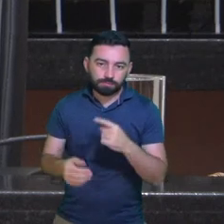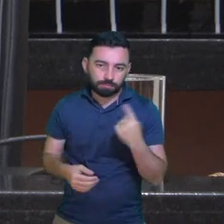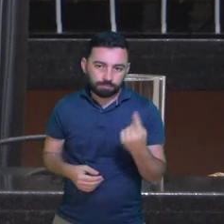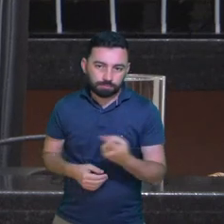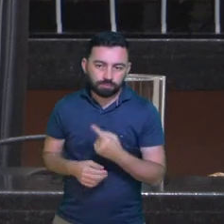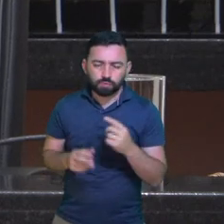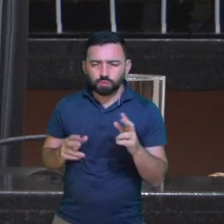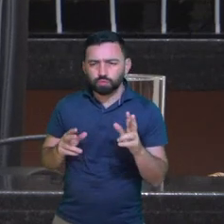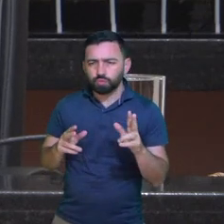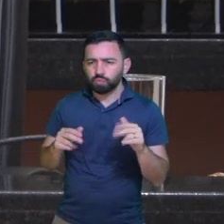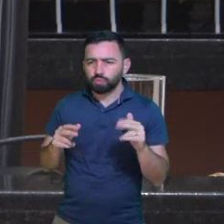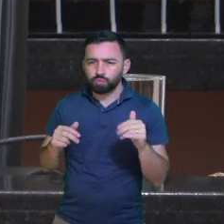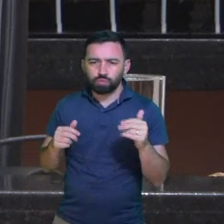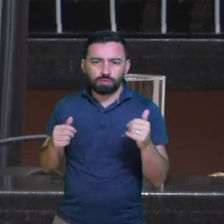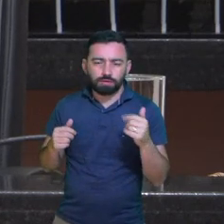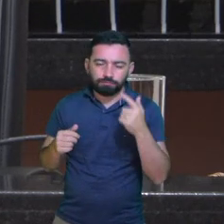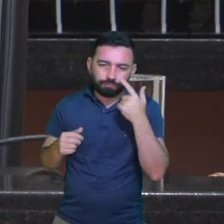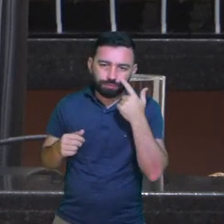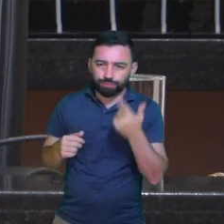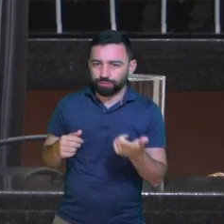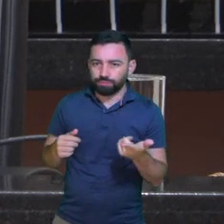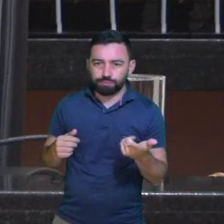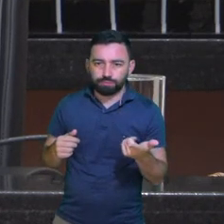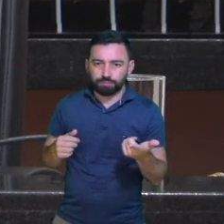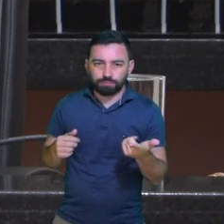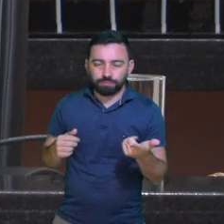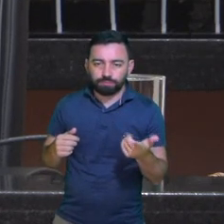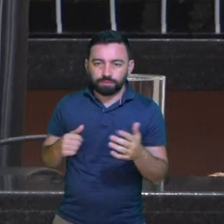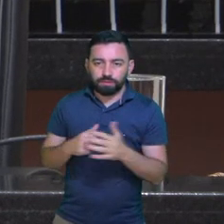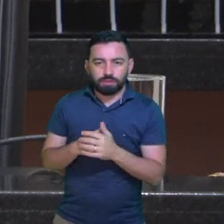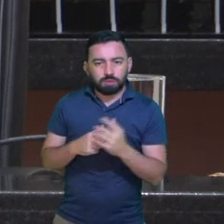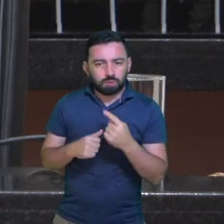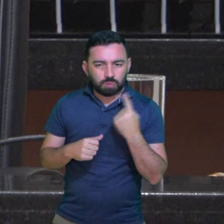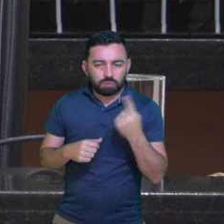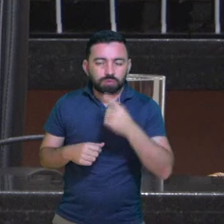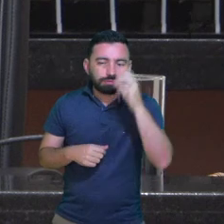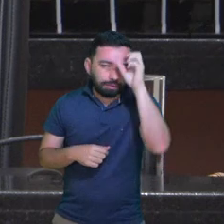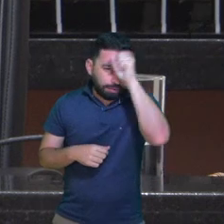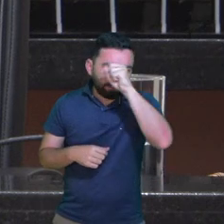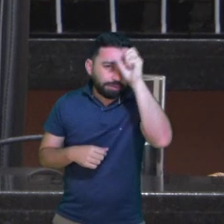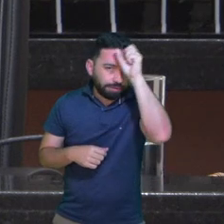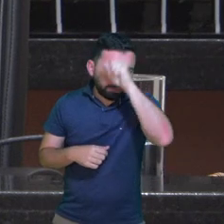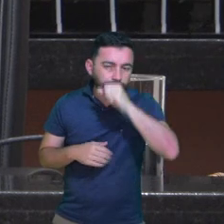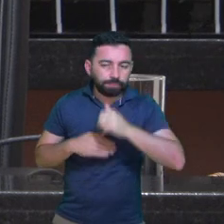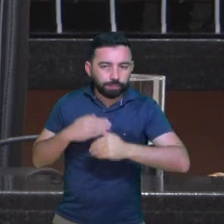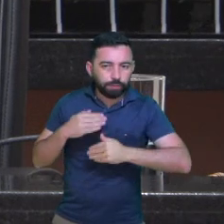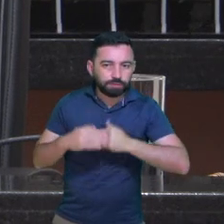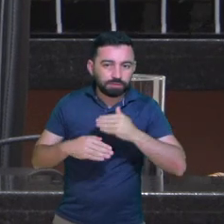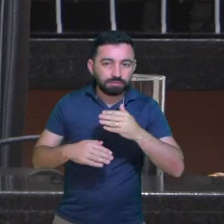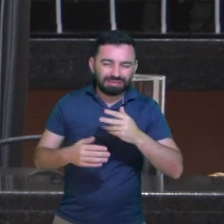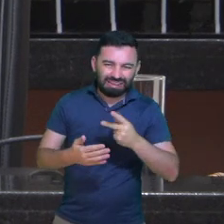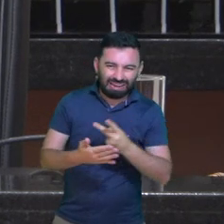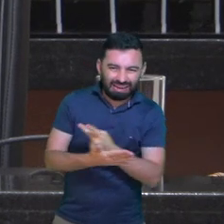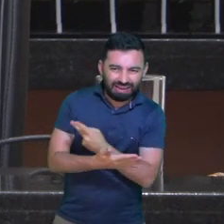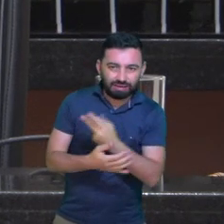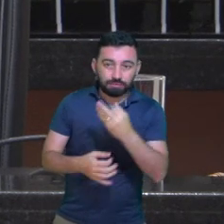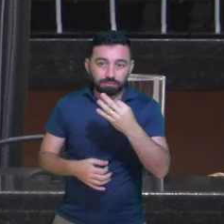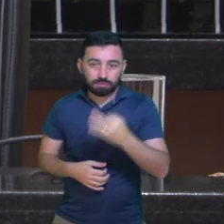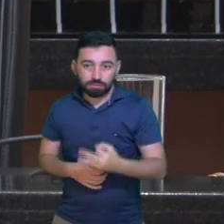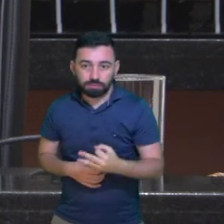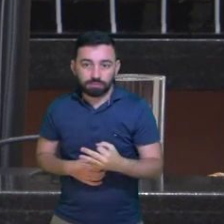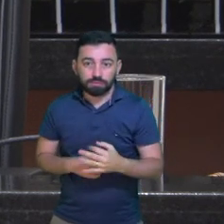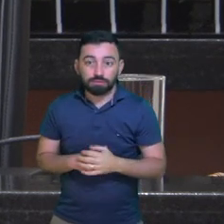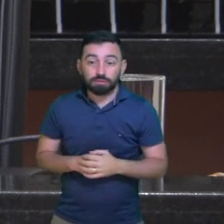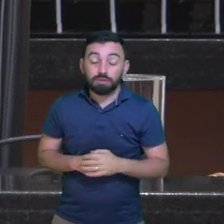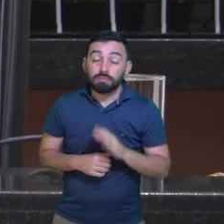ninguém tinha passado e e Todos Nós aprendemos durante esse processo com erros e acertos mas eu acho que